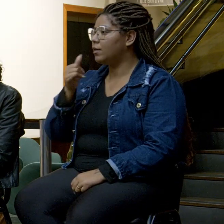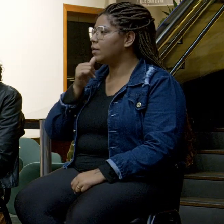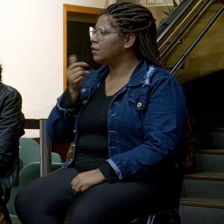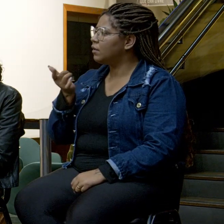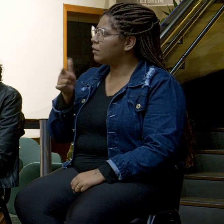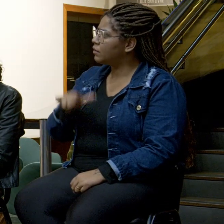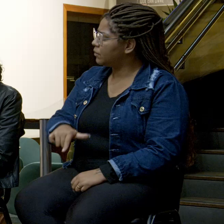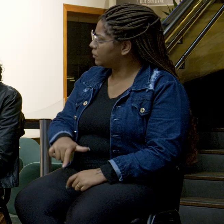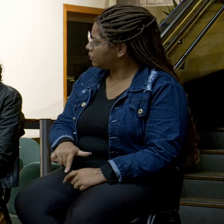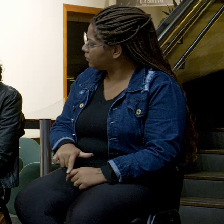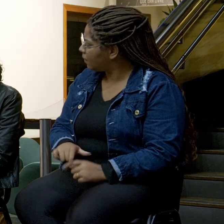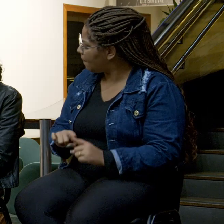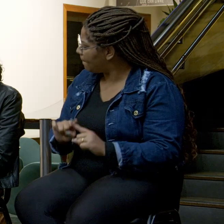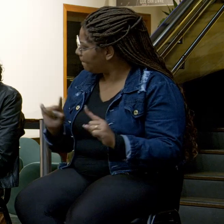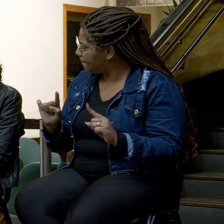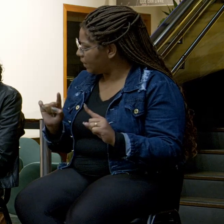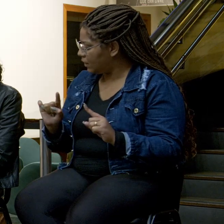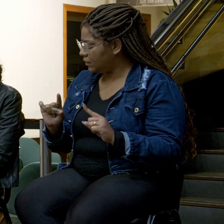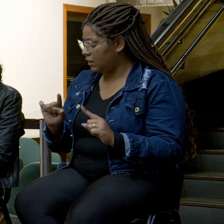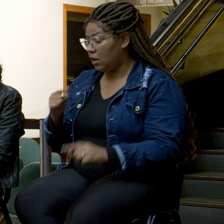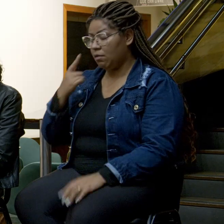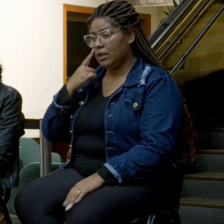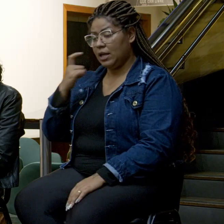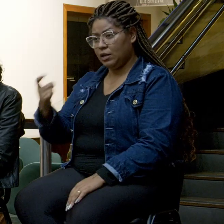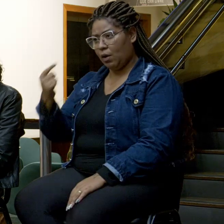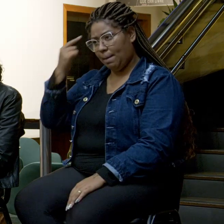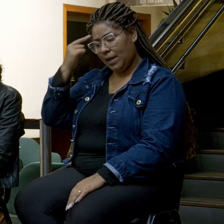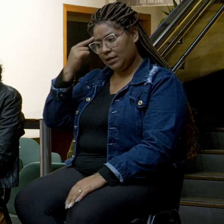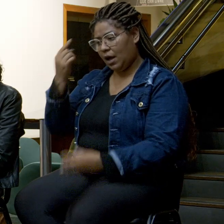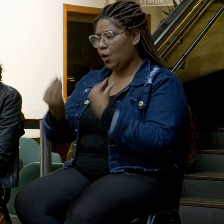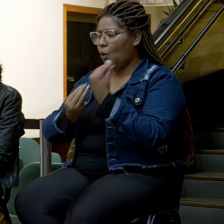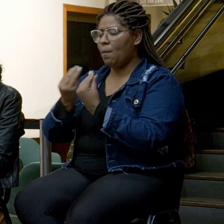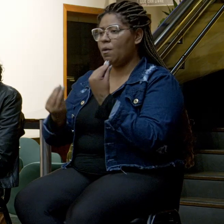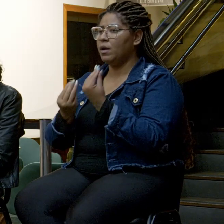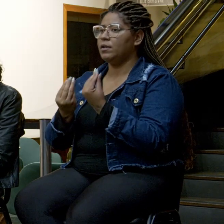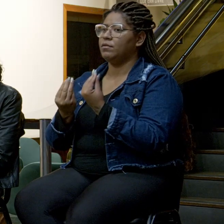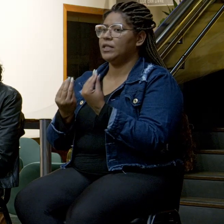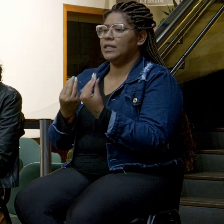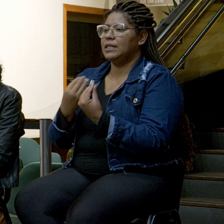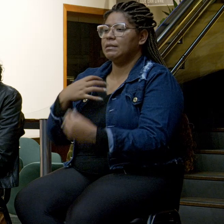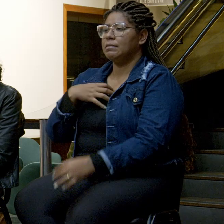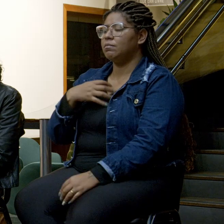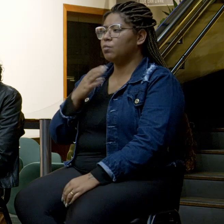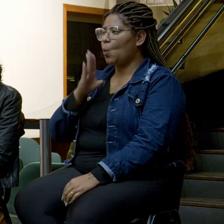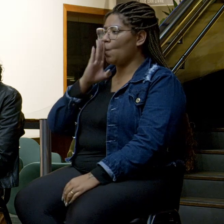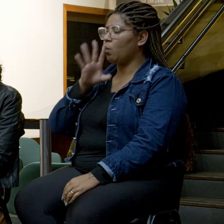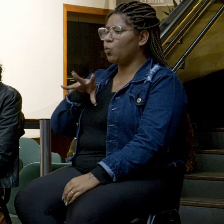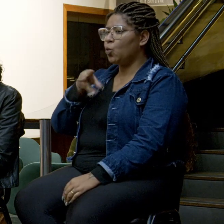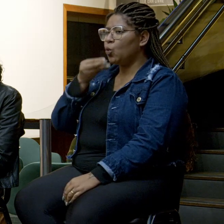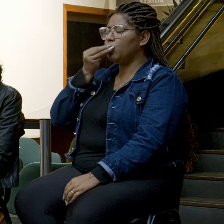né? Mas me interessou também pensar como esse silenciamento se dá pela